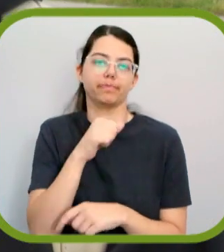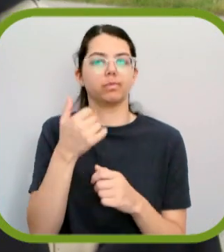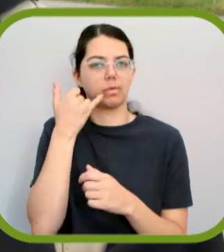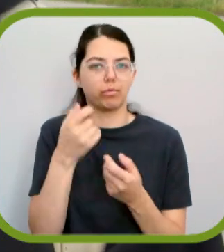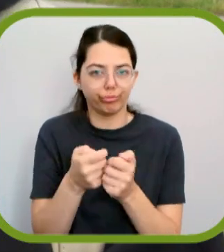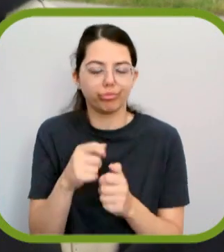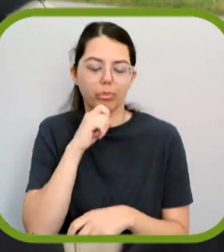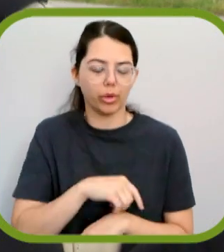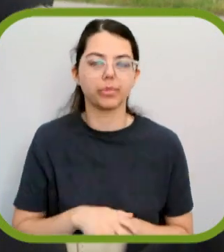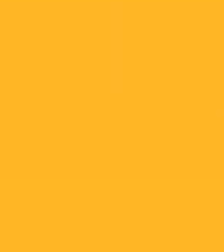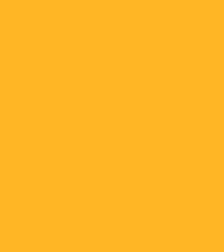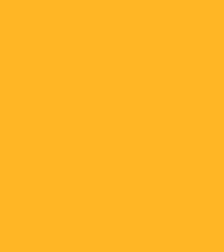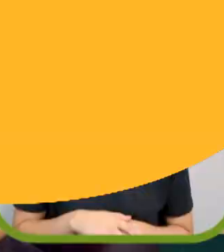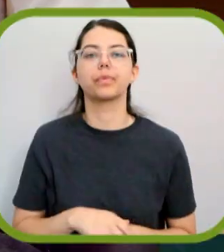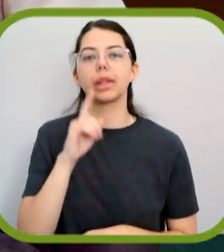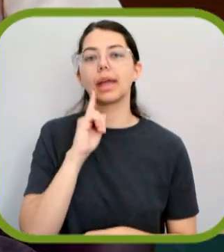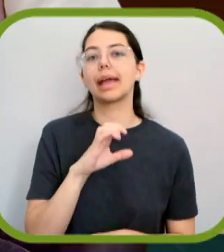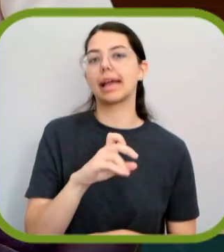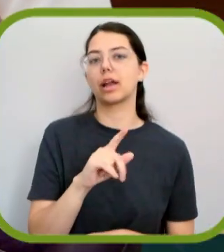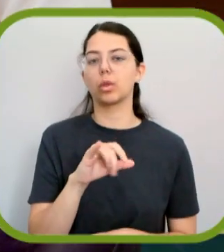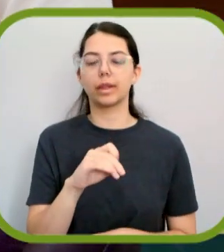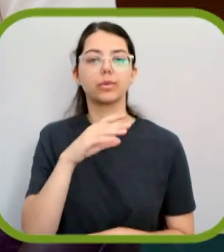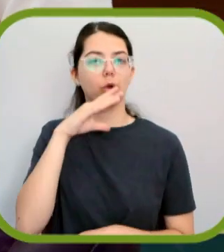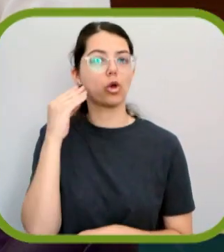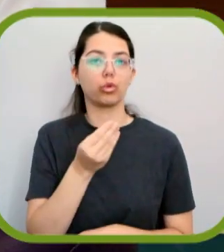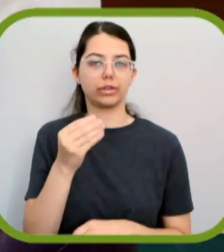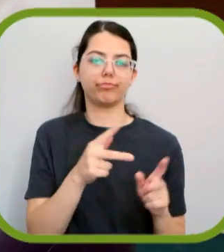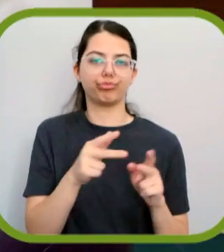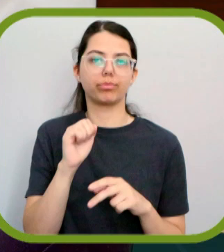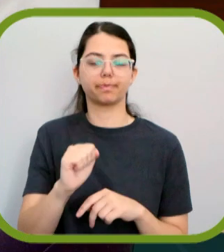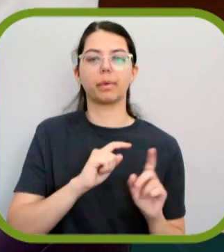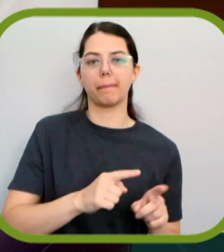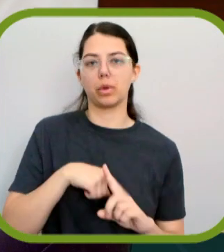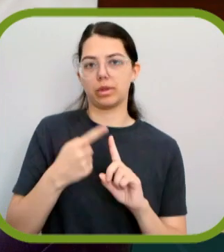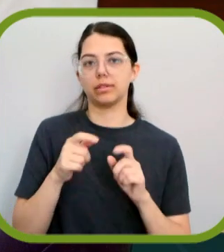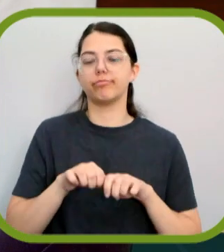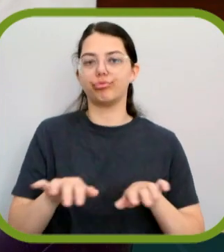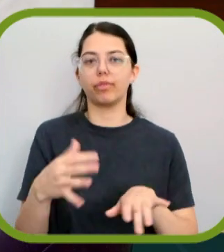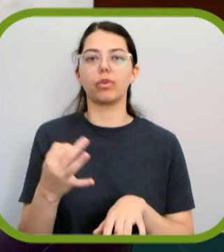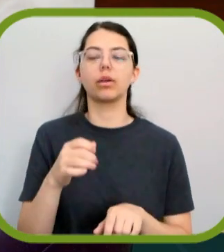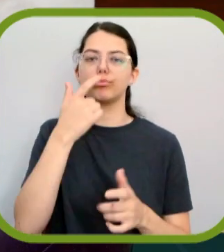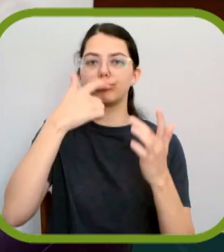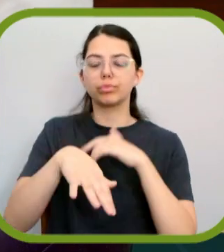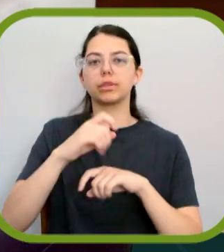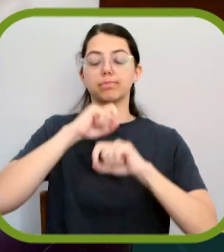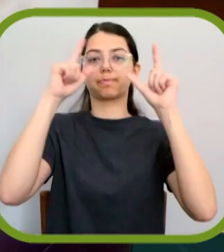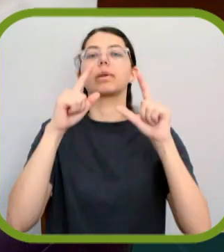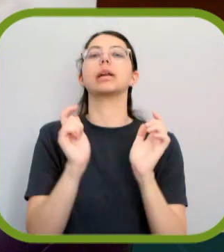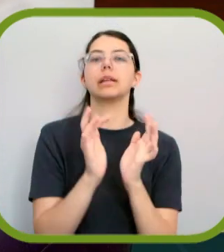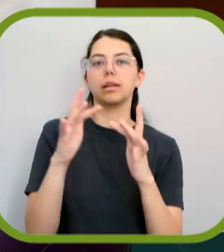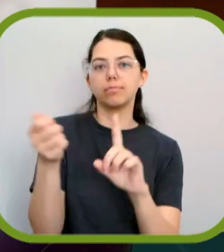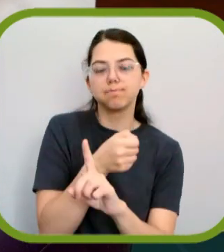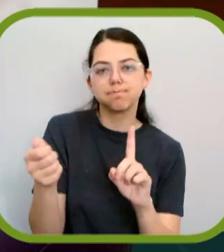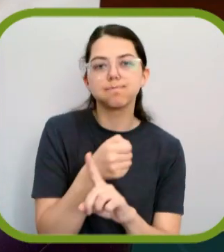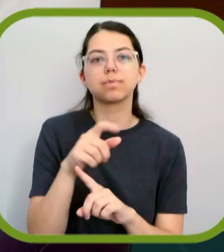para começar a usar o telemóvel. Carolina, a série Adolescência, lançada em março deste ano, despertou a consciência da população